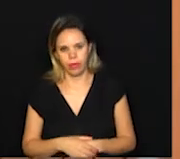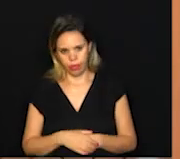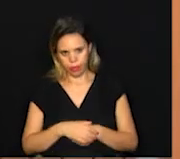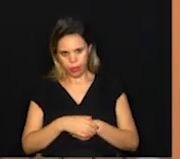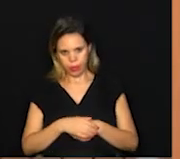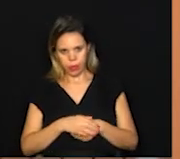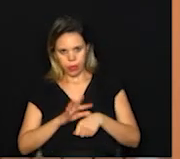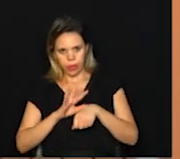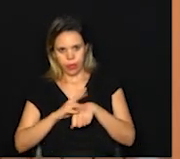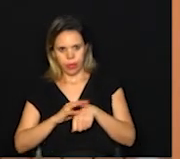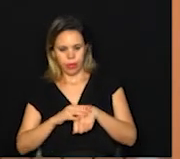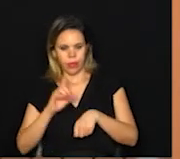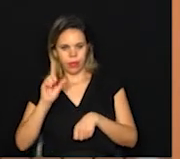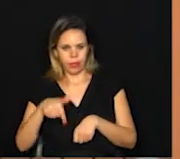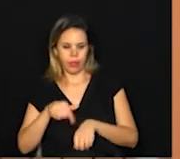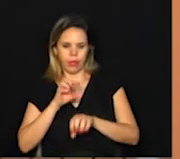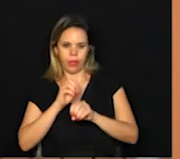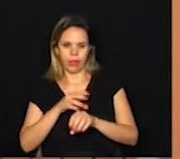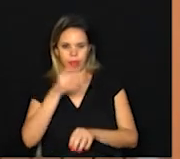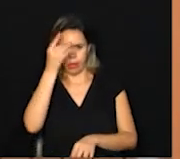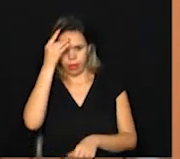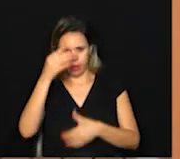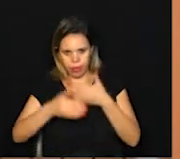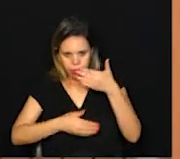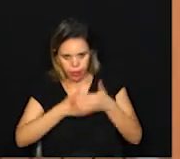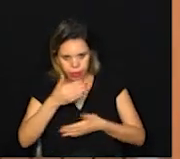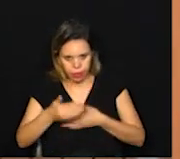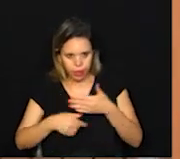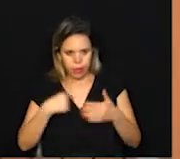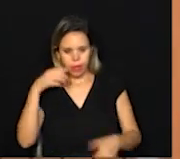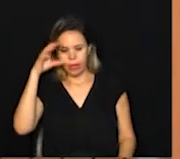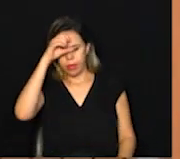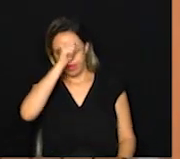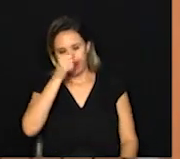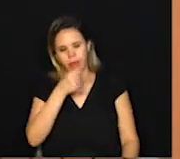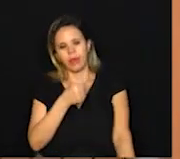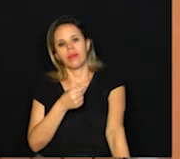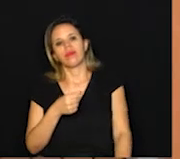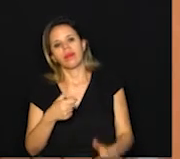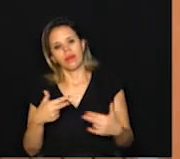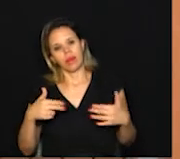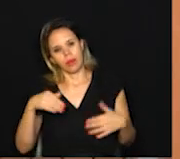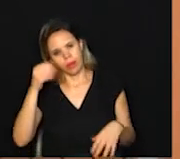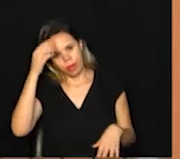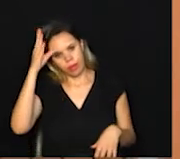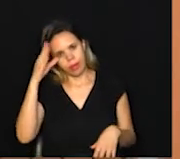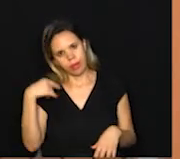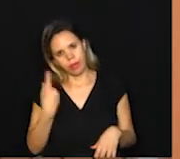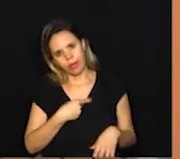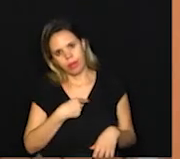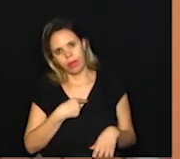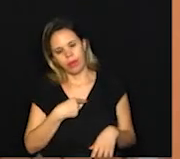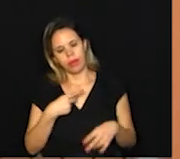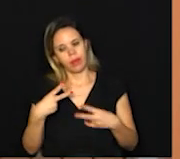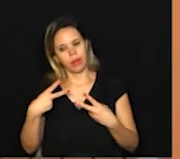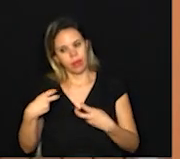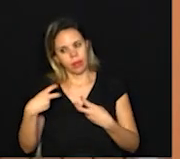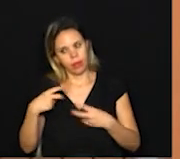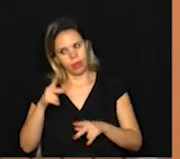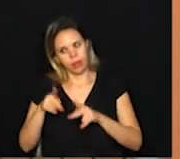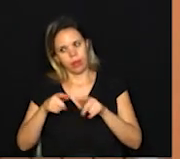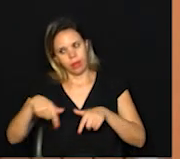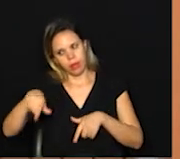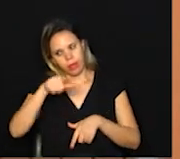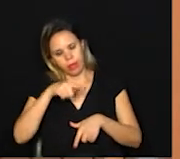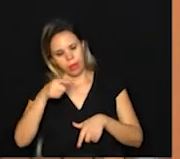Essa doença, ela está nos ensinando, a cada dia nós aprendemos mais. Então, se nós nos reportarmos à população